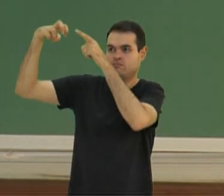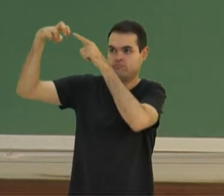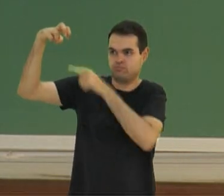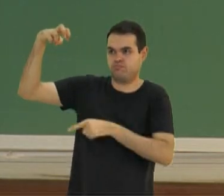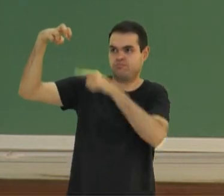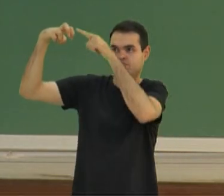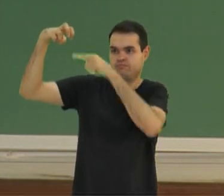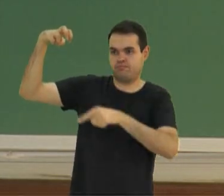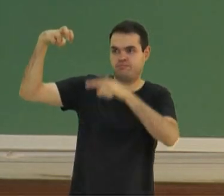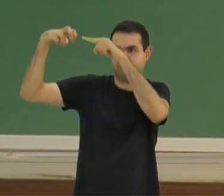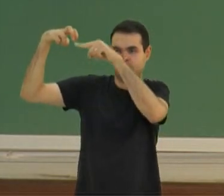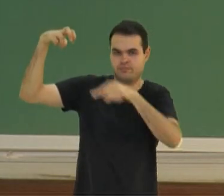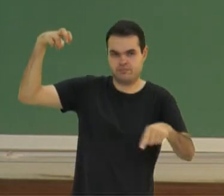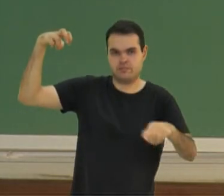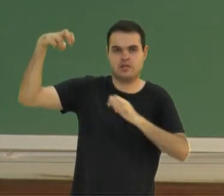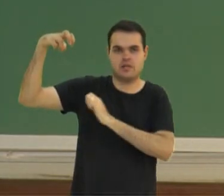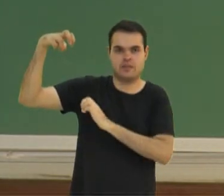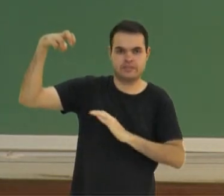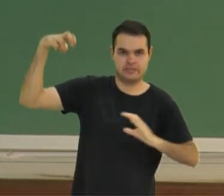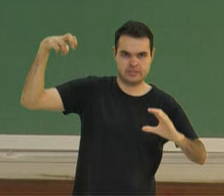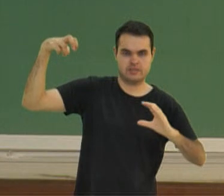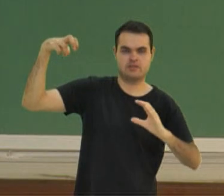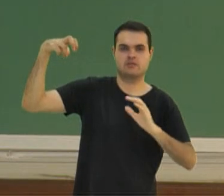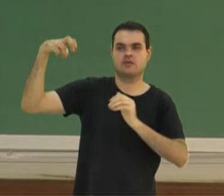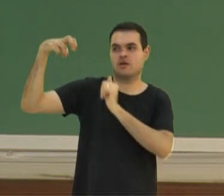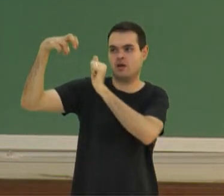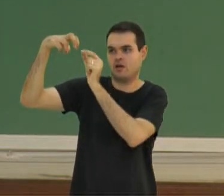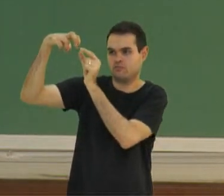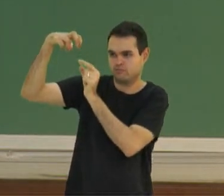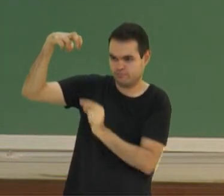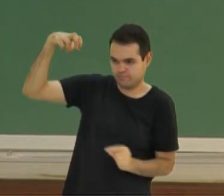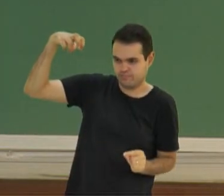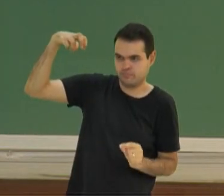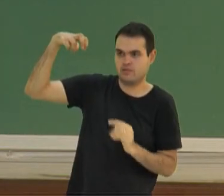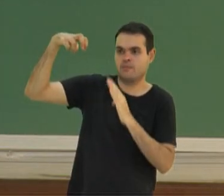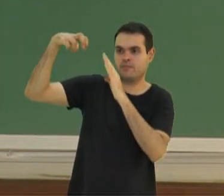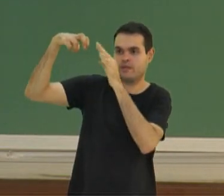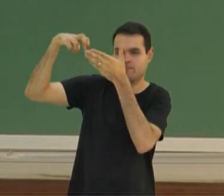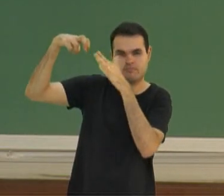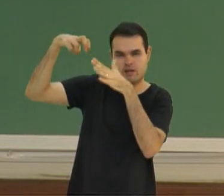têm inclinação diferente. O escorrega A está bem mais inclinado, o B está